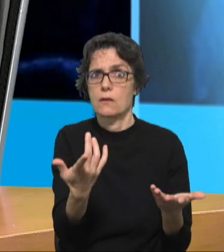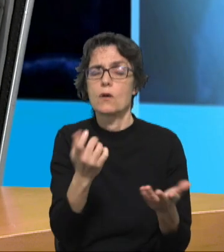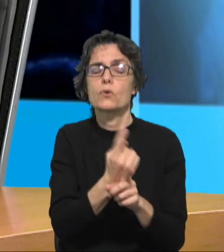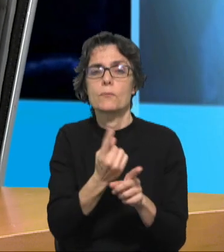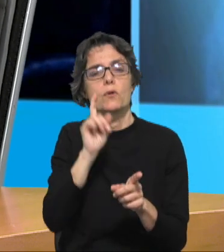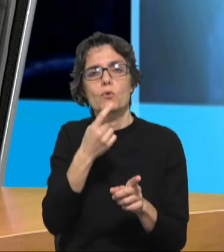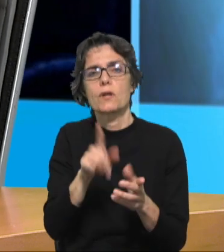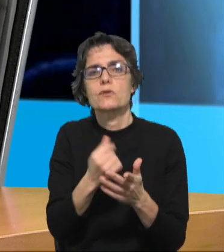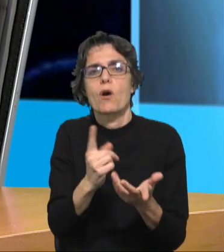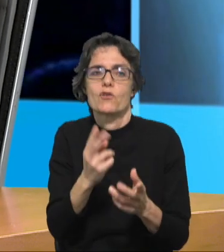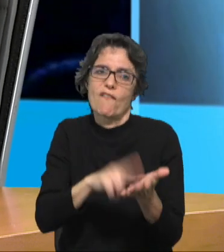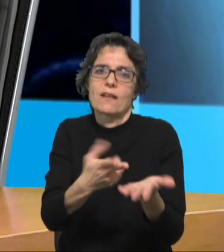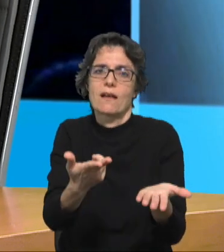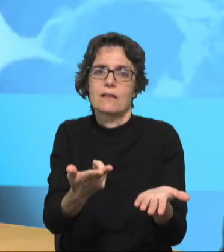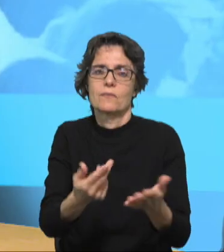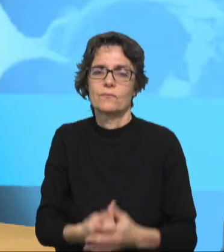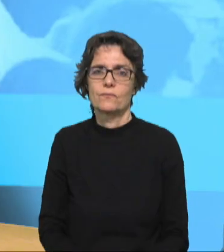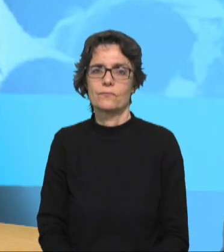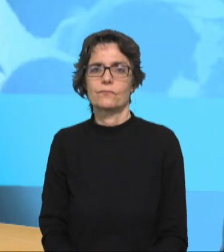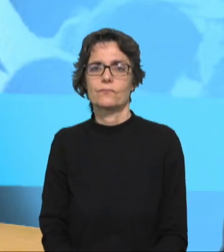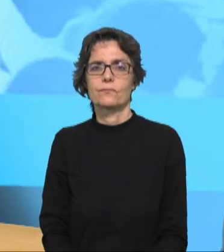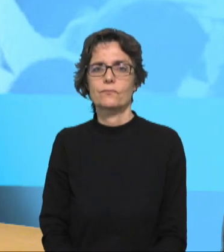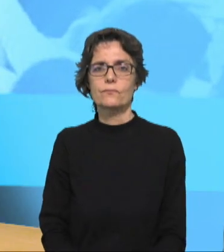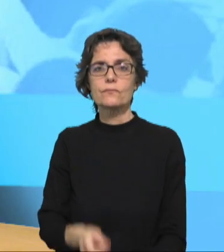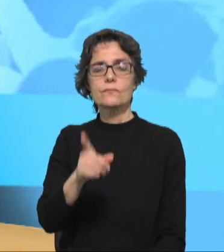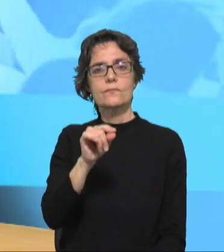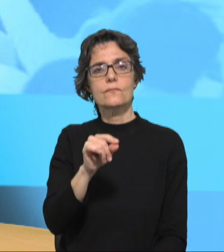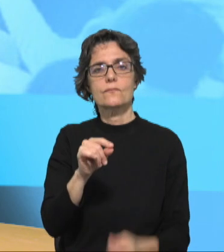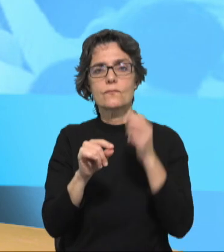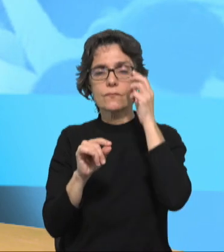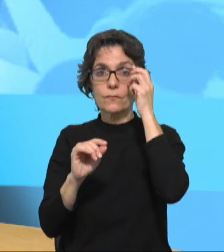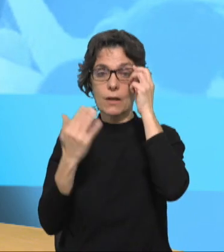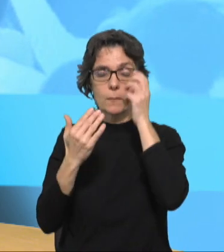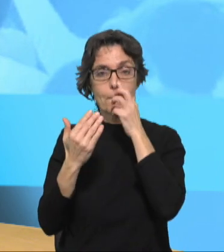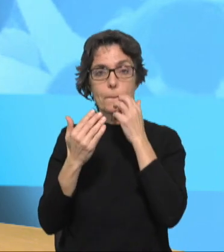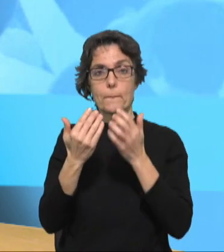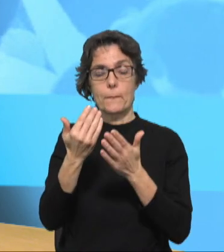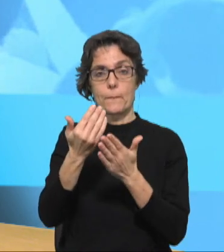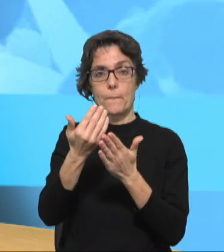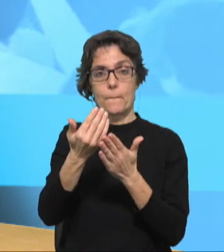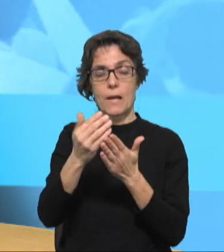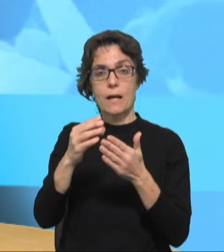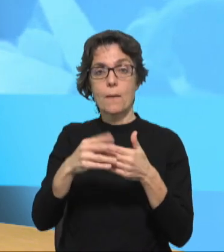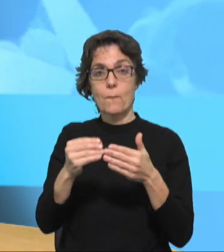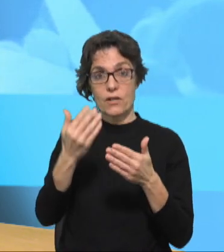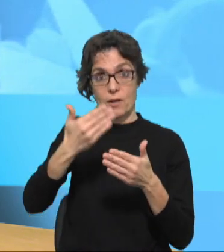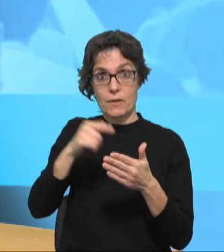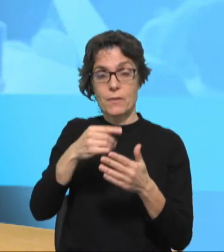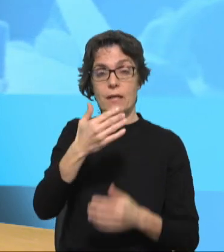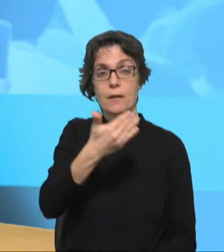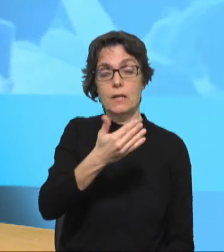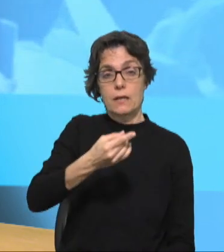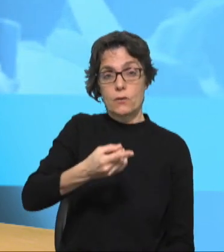não é? Temos aqui o tom amarelado da primeira página de 1923. Hoje a